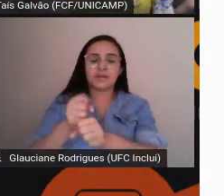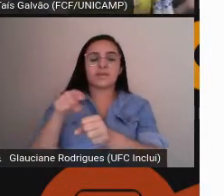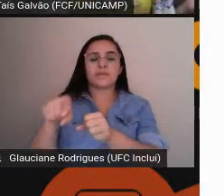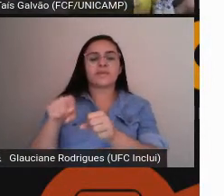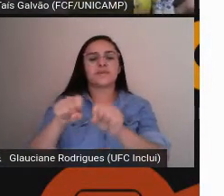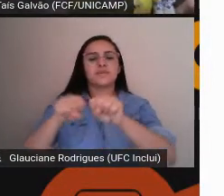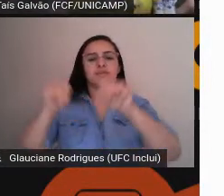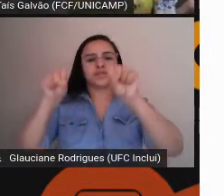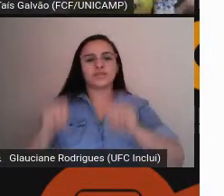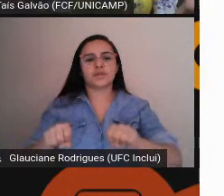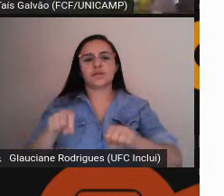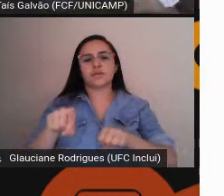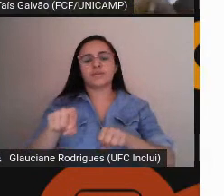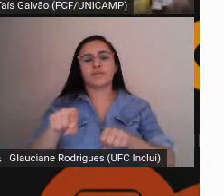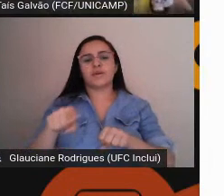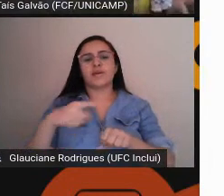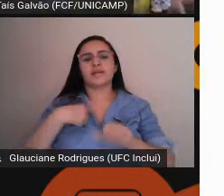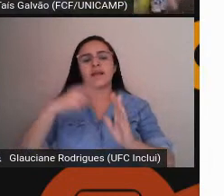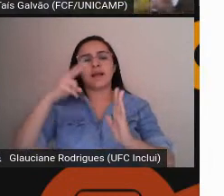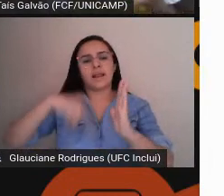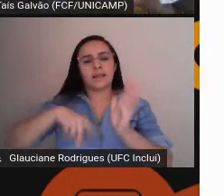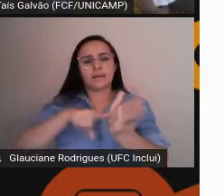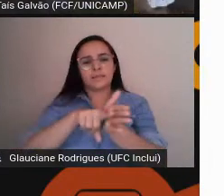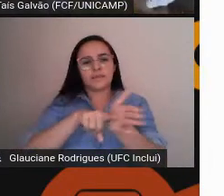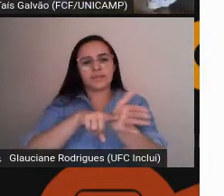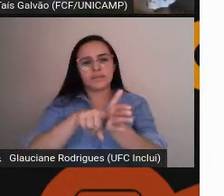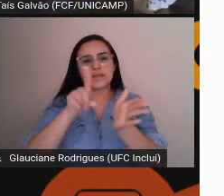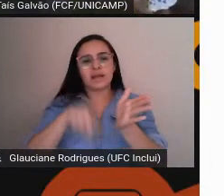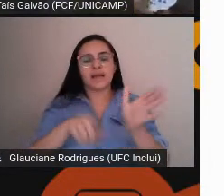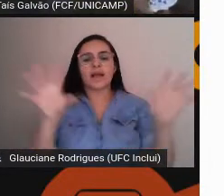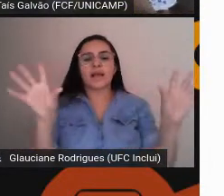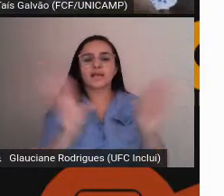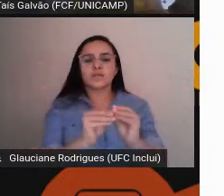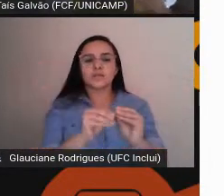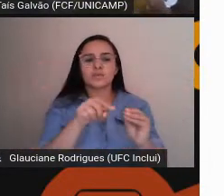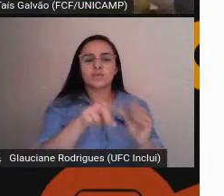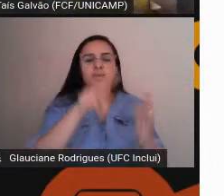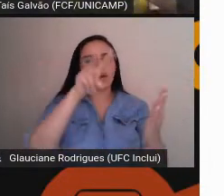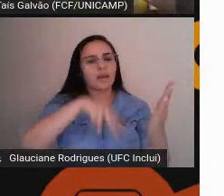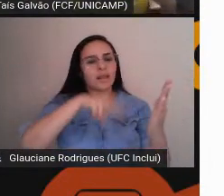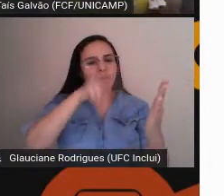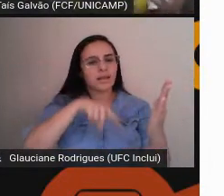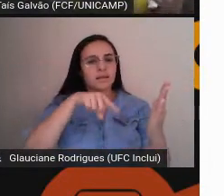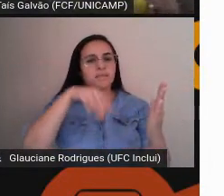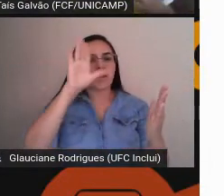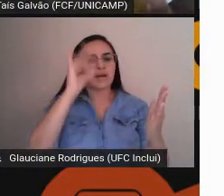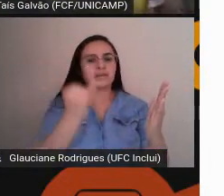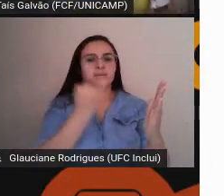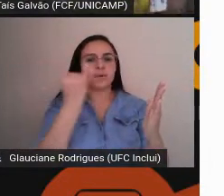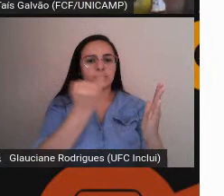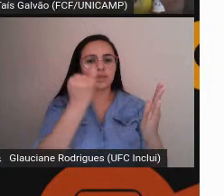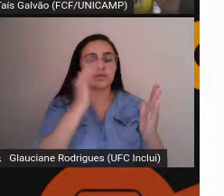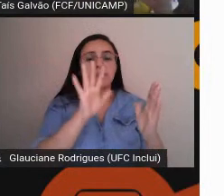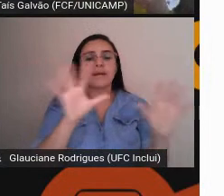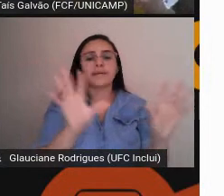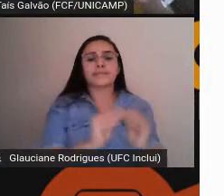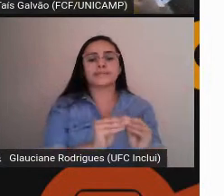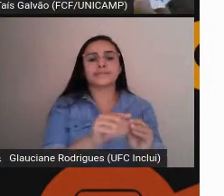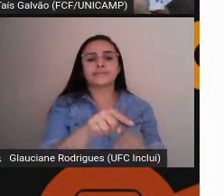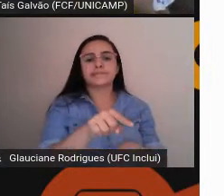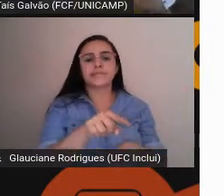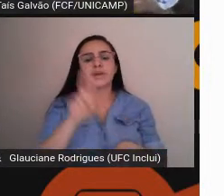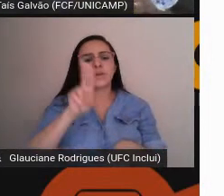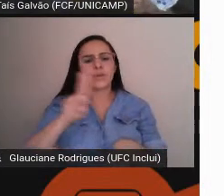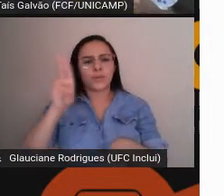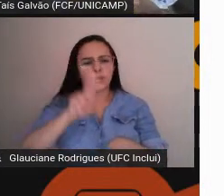das partes mais lidas da pesquisa, que é o resumo, esse achado super importante é suprimido, né? Ah, isso é uma má prática?